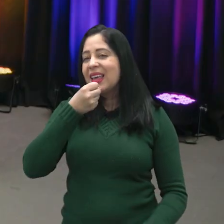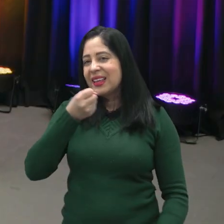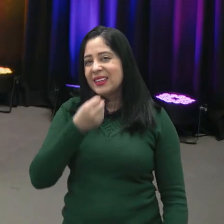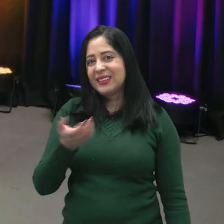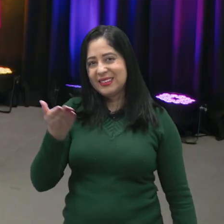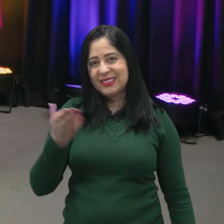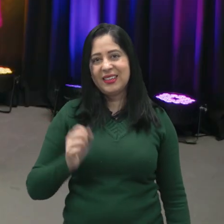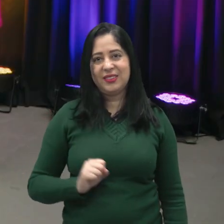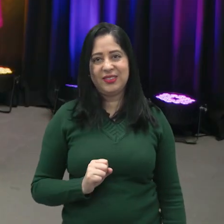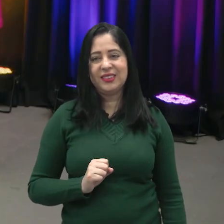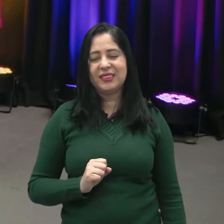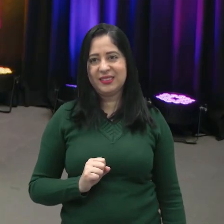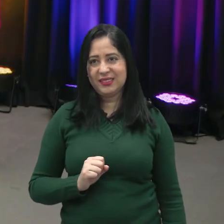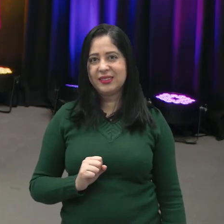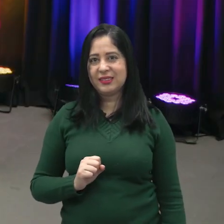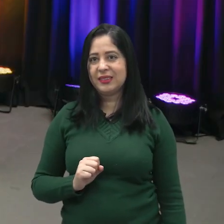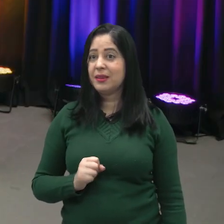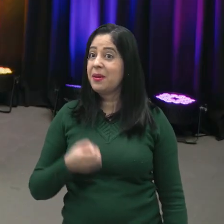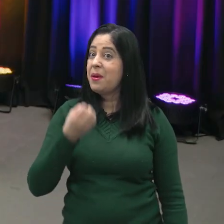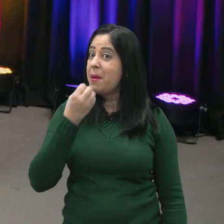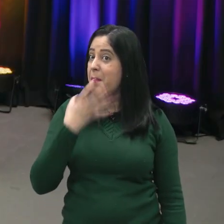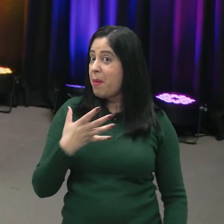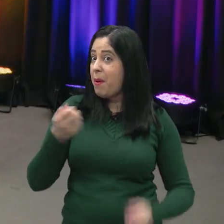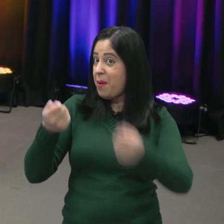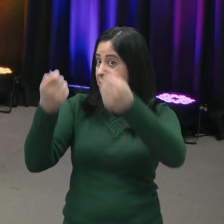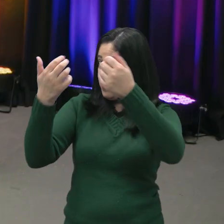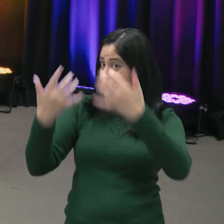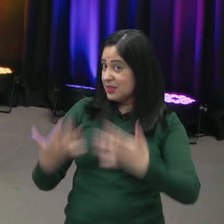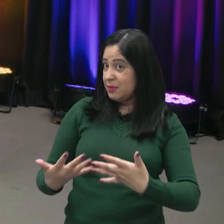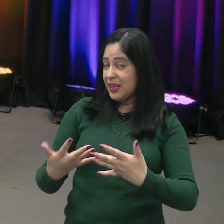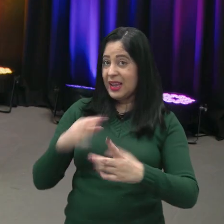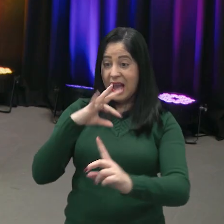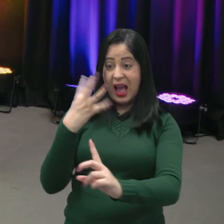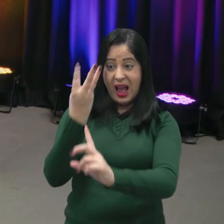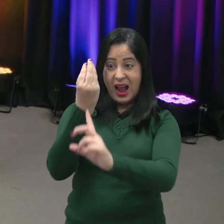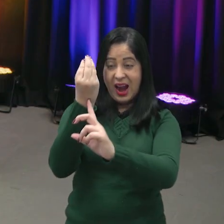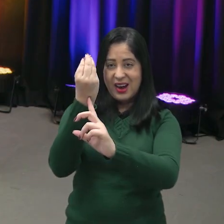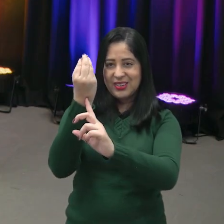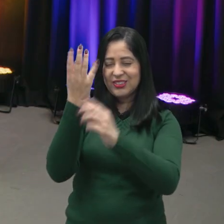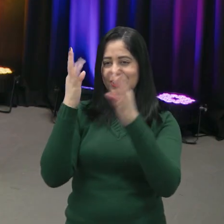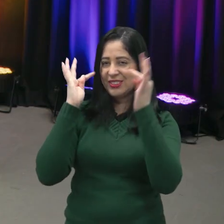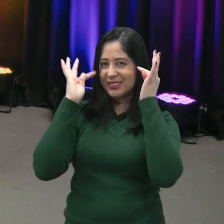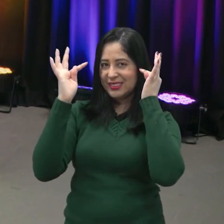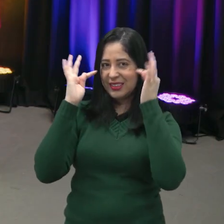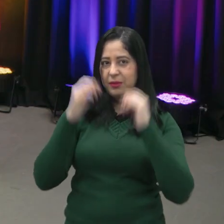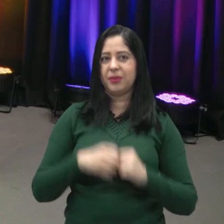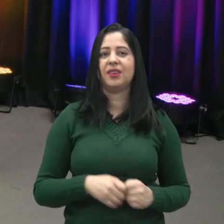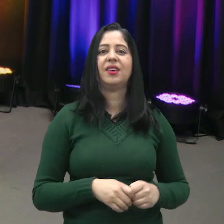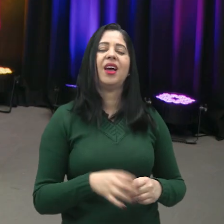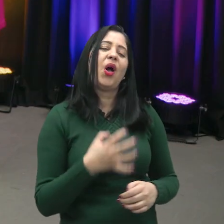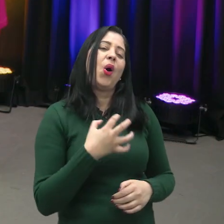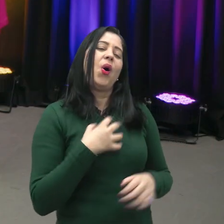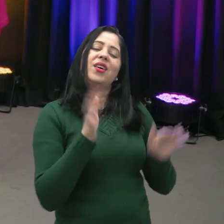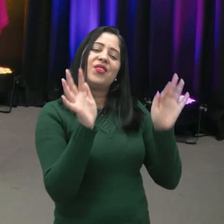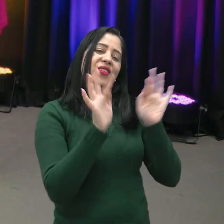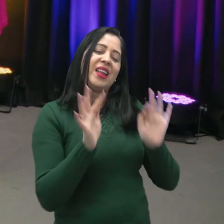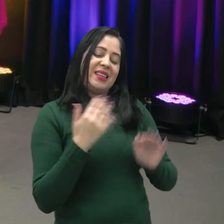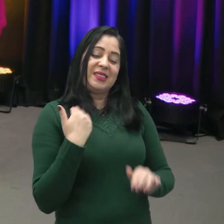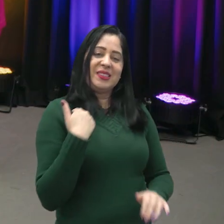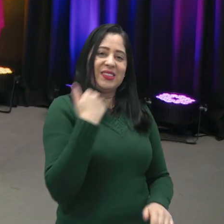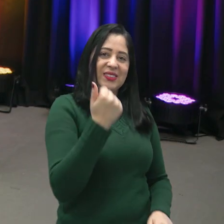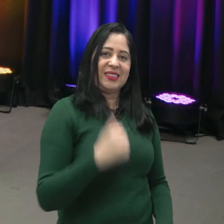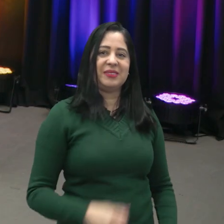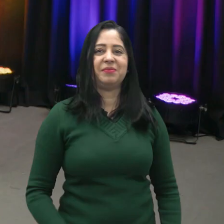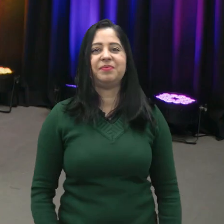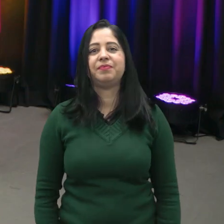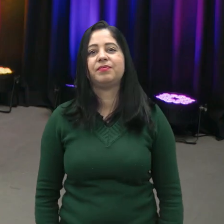muito obrigada, Eu agradeço. viu, pela participação aqui conosco. É muito bom poder falar um pouquinho sobre a arte alinhada com todas essas possibilidades,